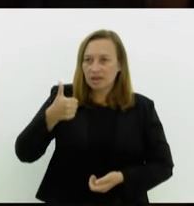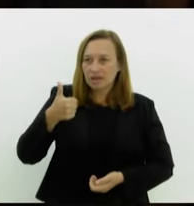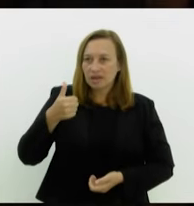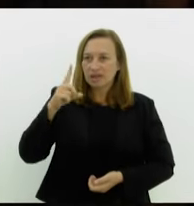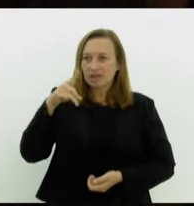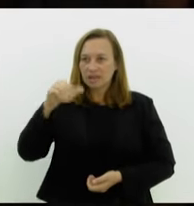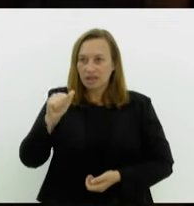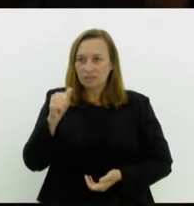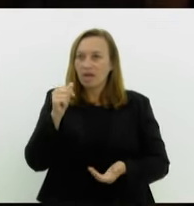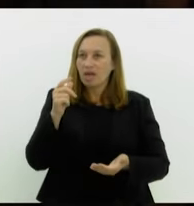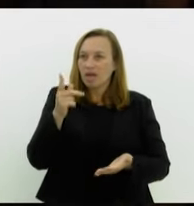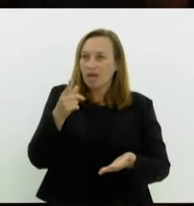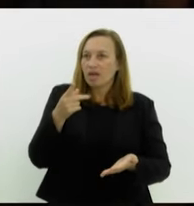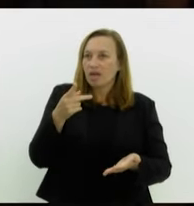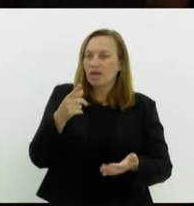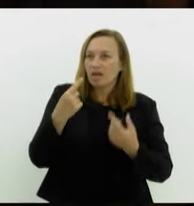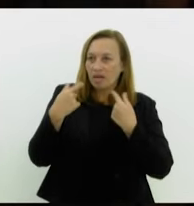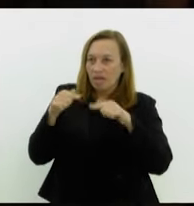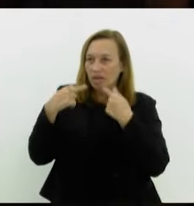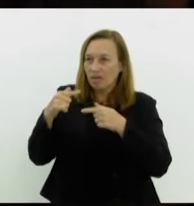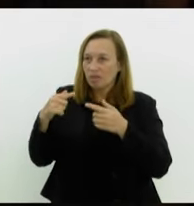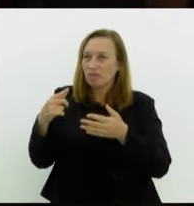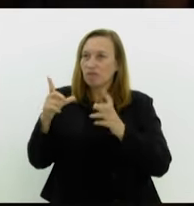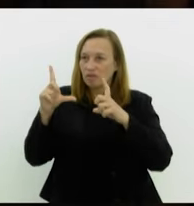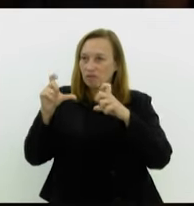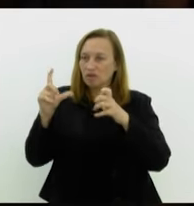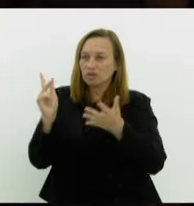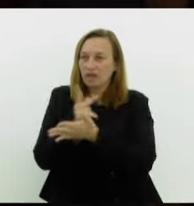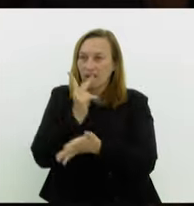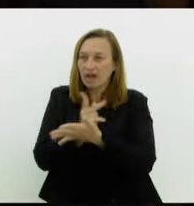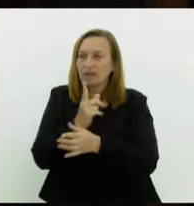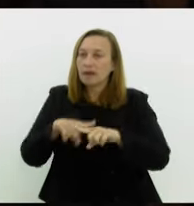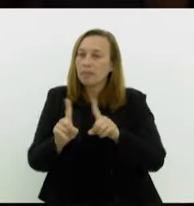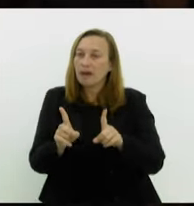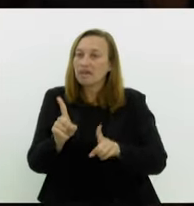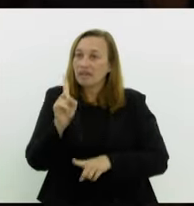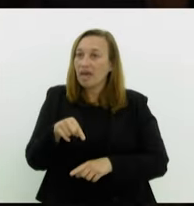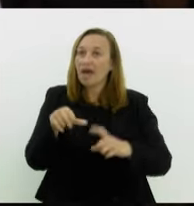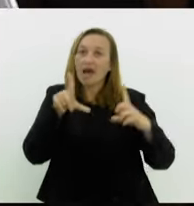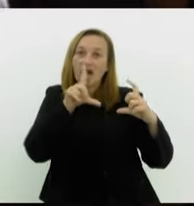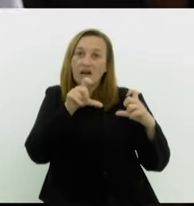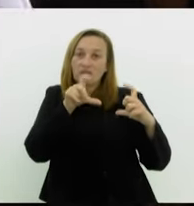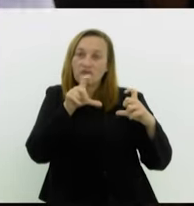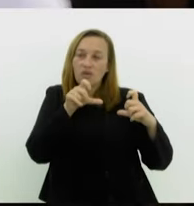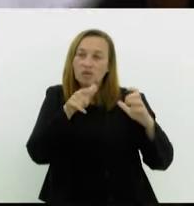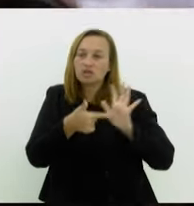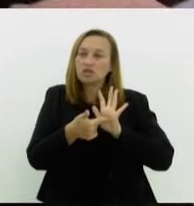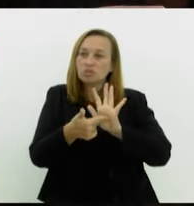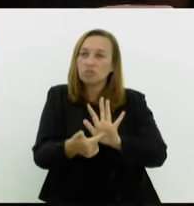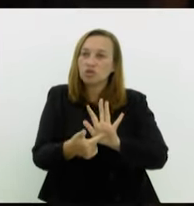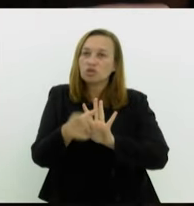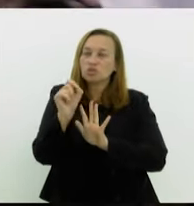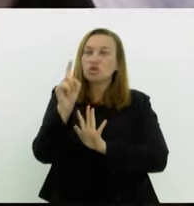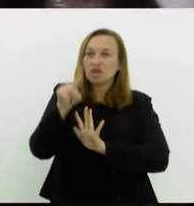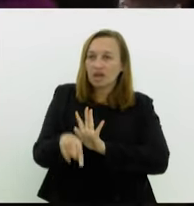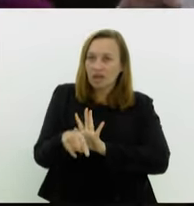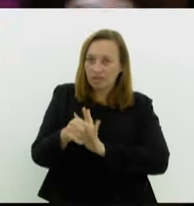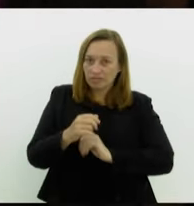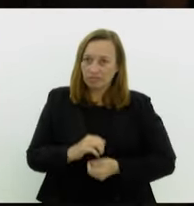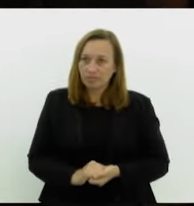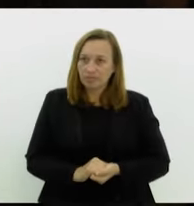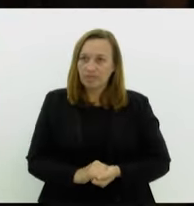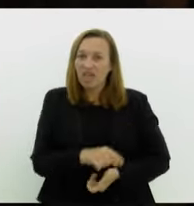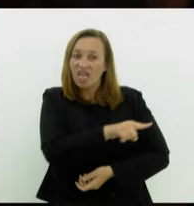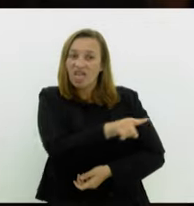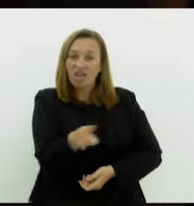daquela foto aquela foto errada mas é a foto que revela aquilo que é eles